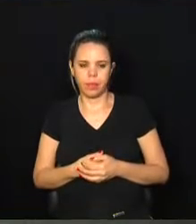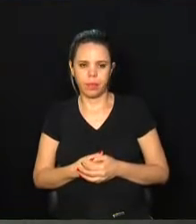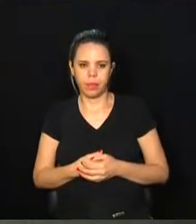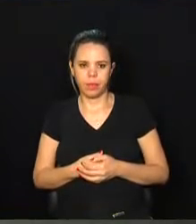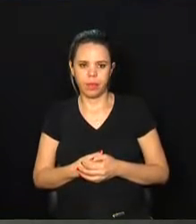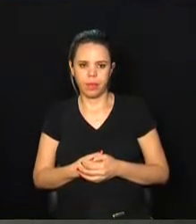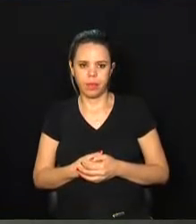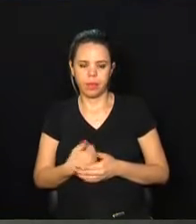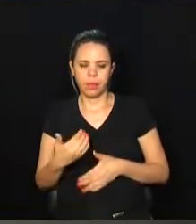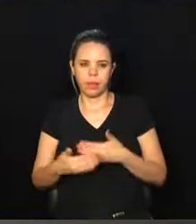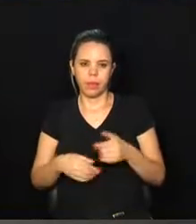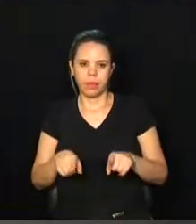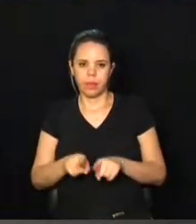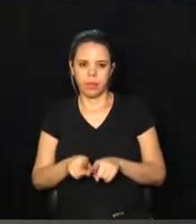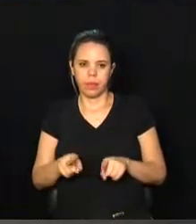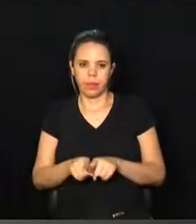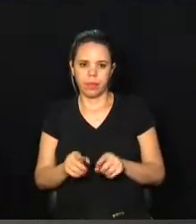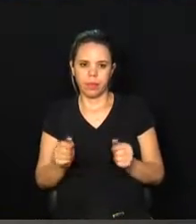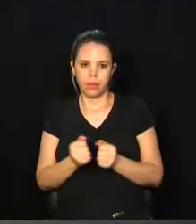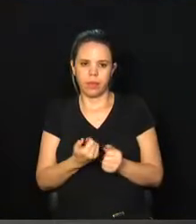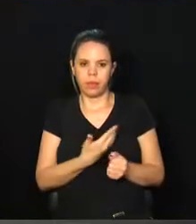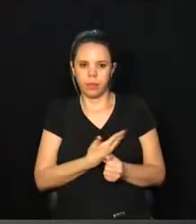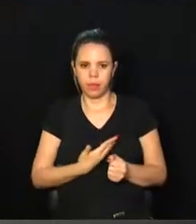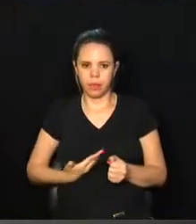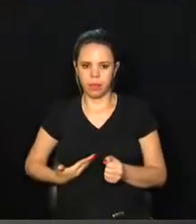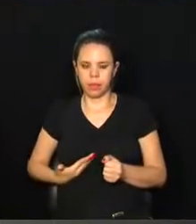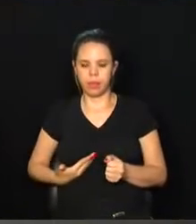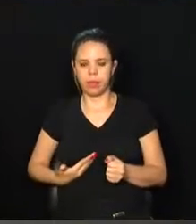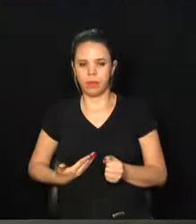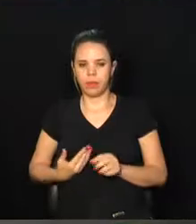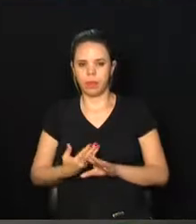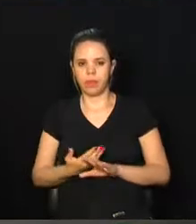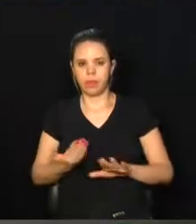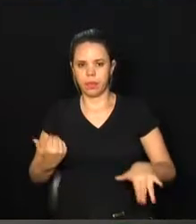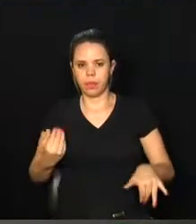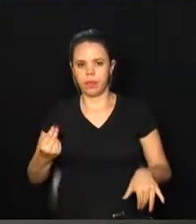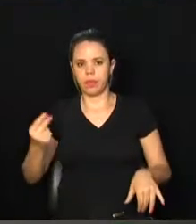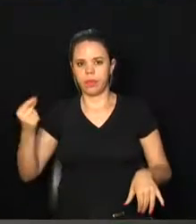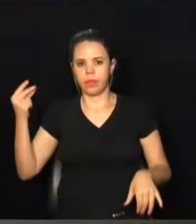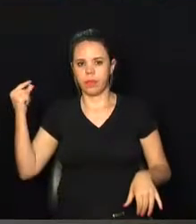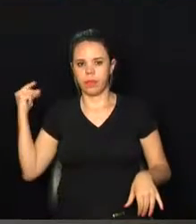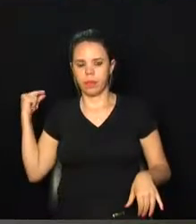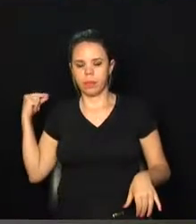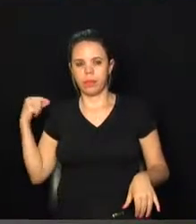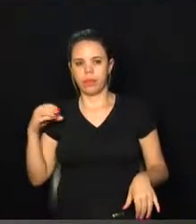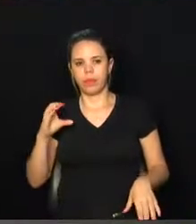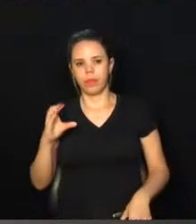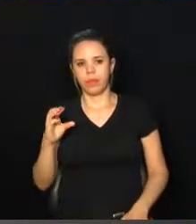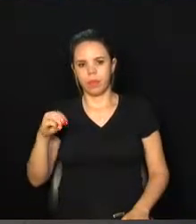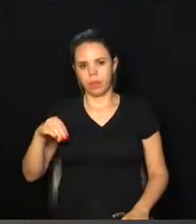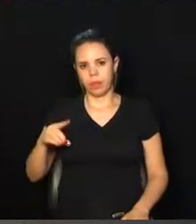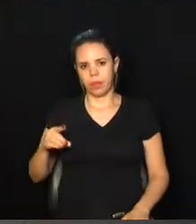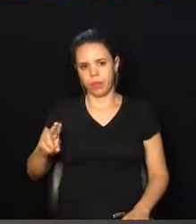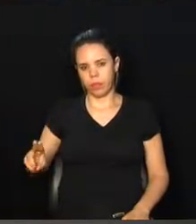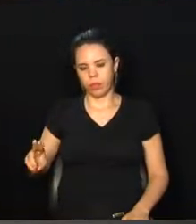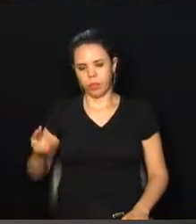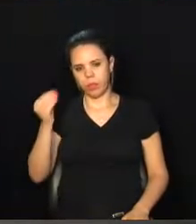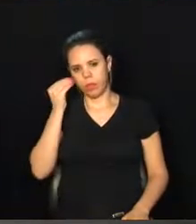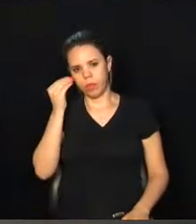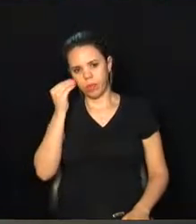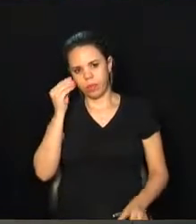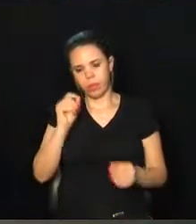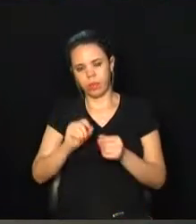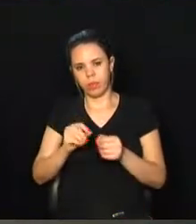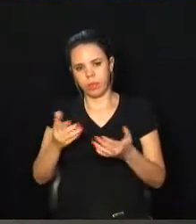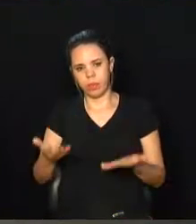desse processo junto ao poder público, que ficou afastado há muito tempo. O CMDU tem tentado fazer